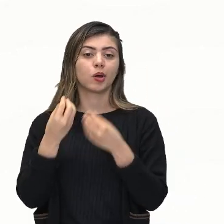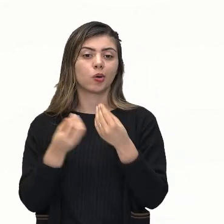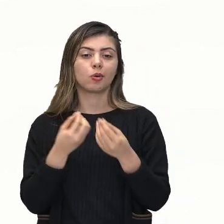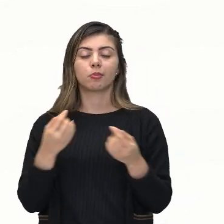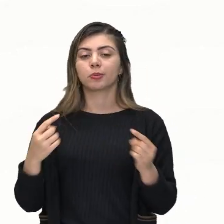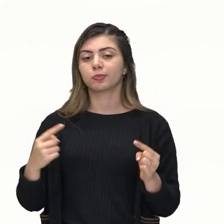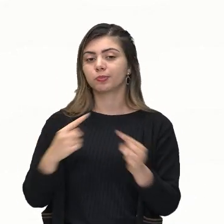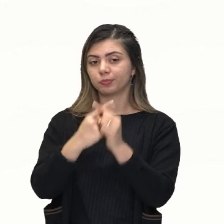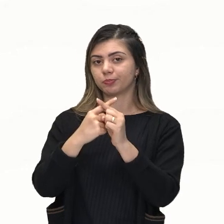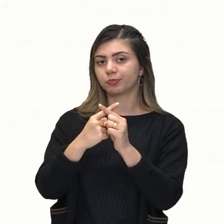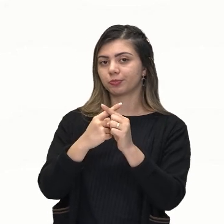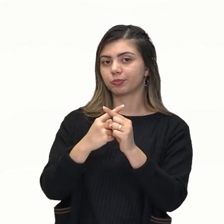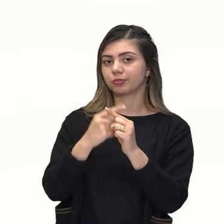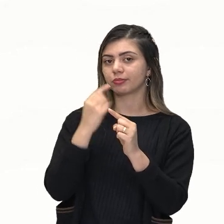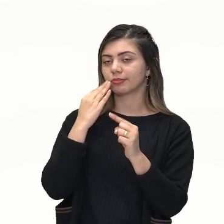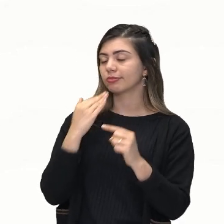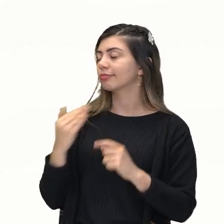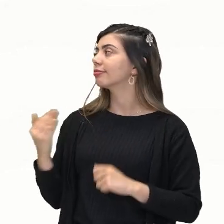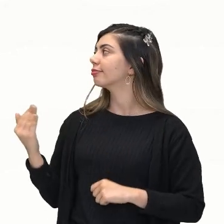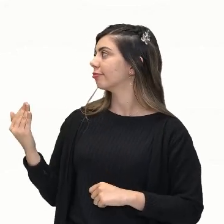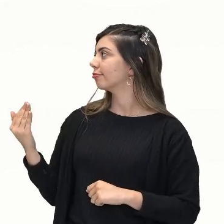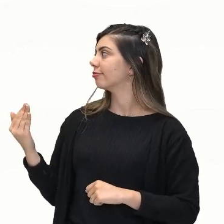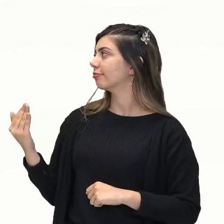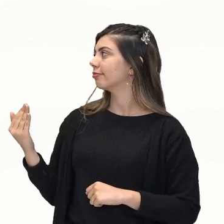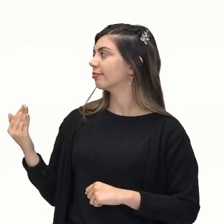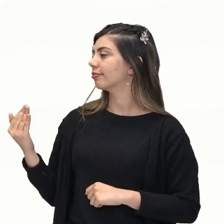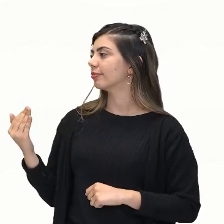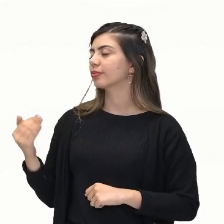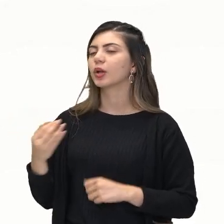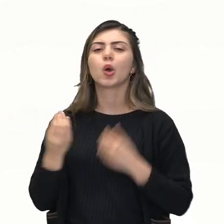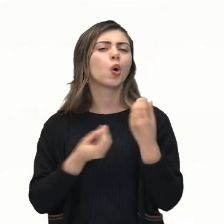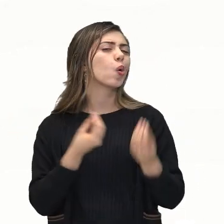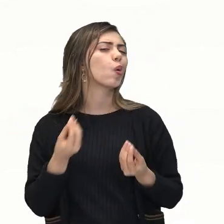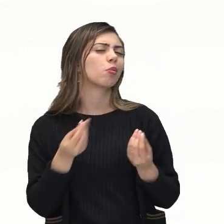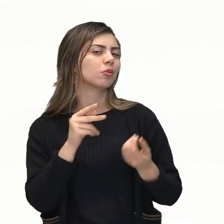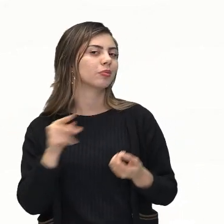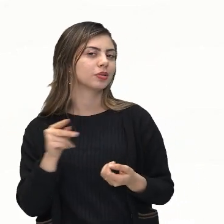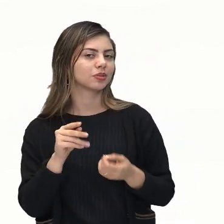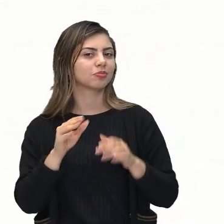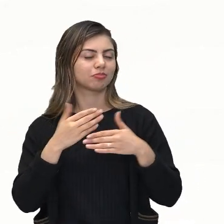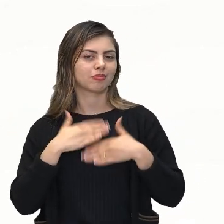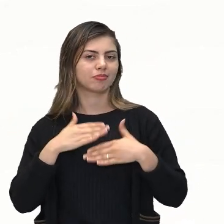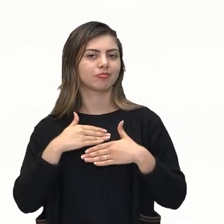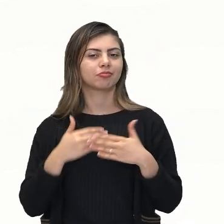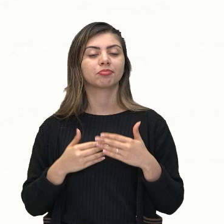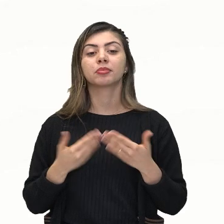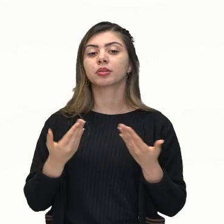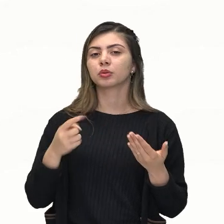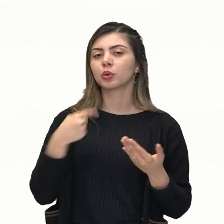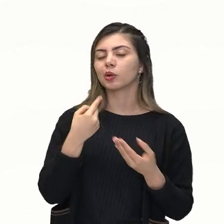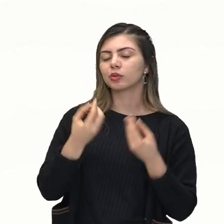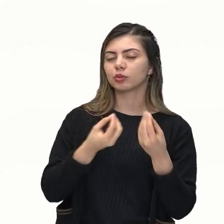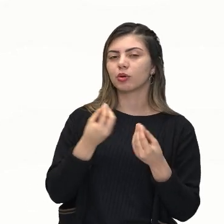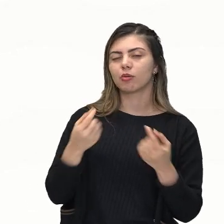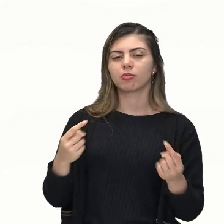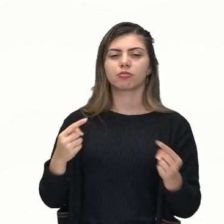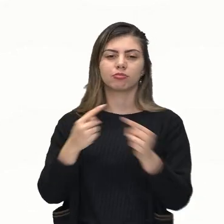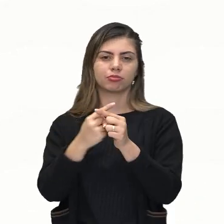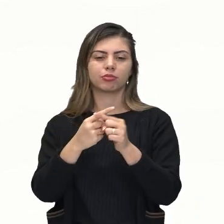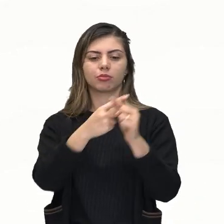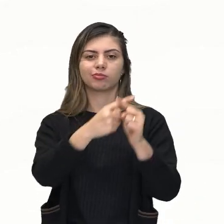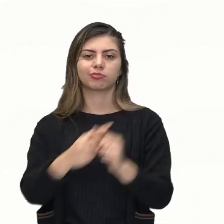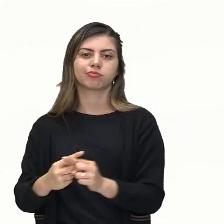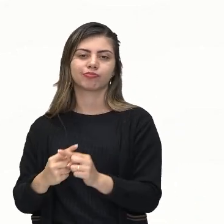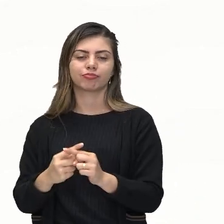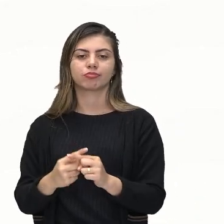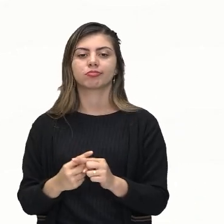de x. Tá? Como assim, professor? A gente vai fazer a multiplicação em forma de x.